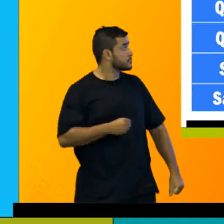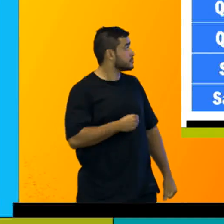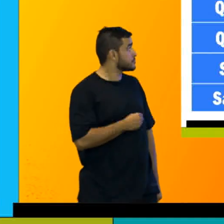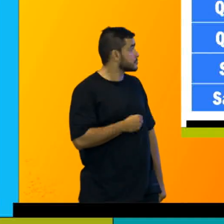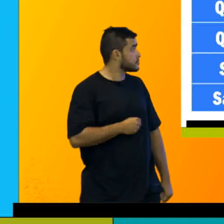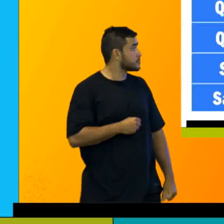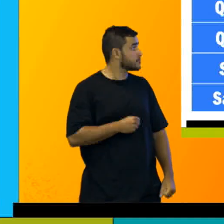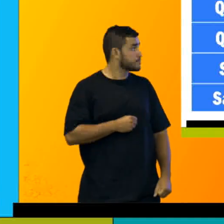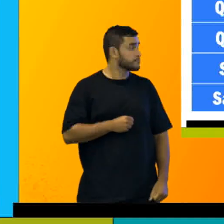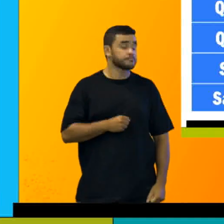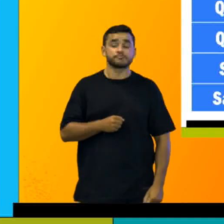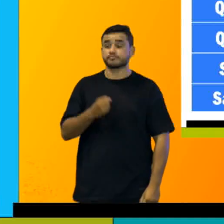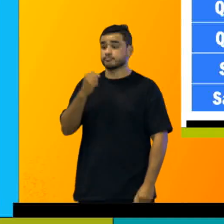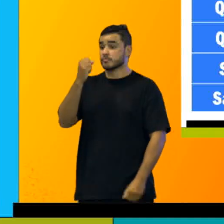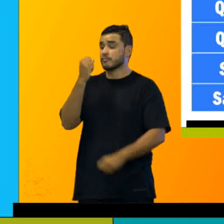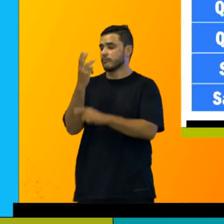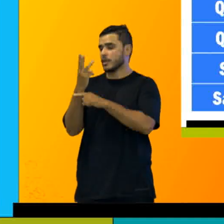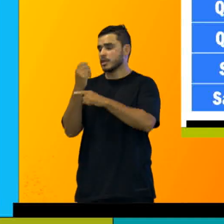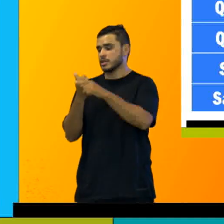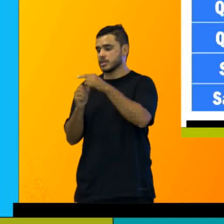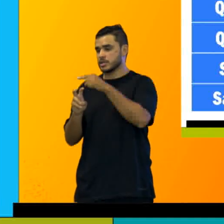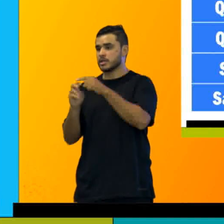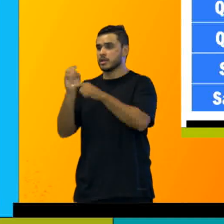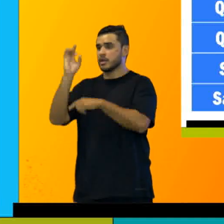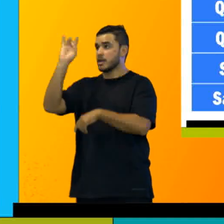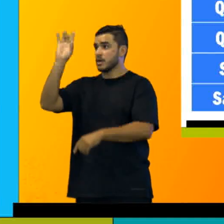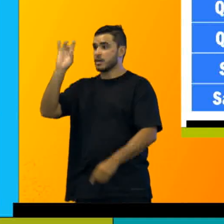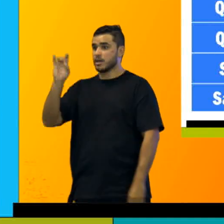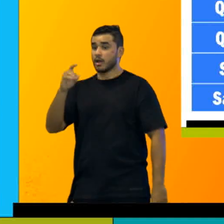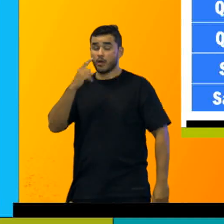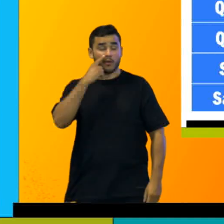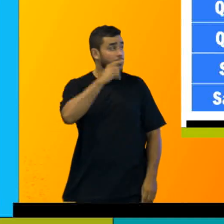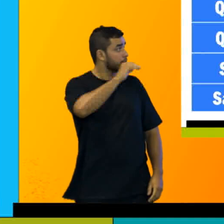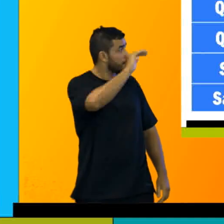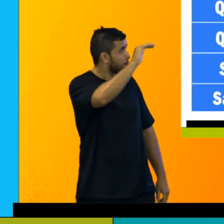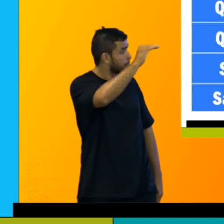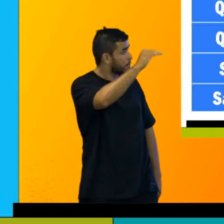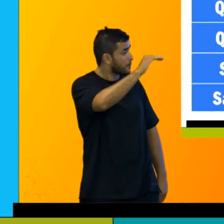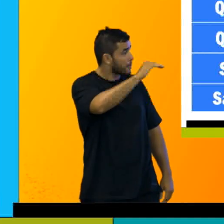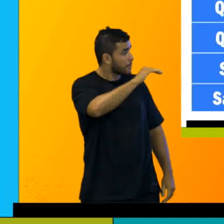3 sobre 22. Né? Então, eu fiz todas essas continhas,